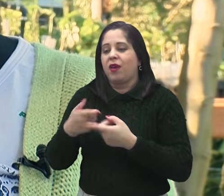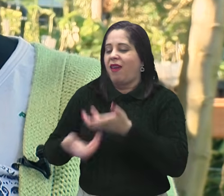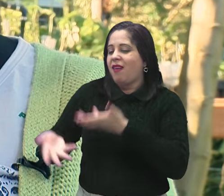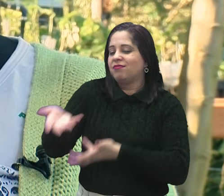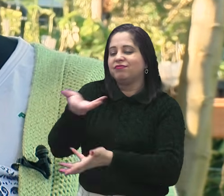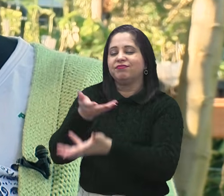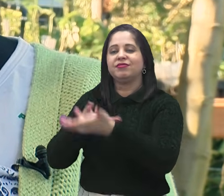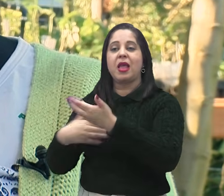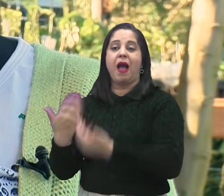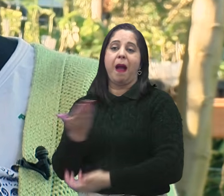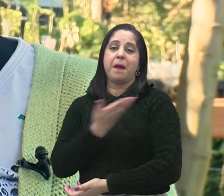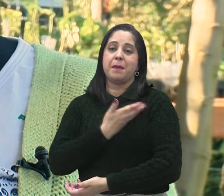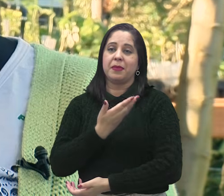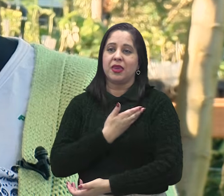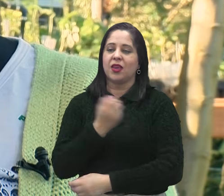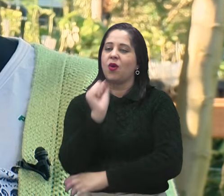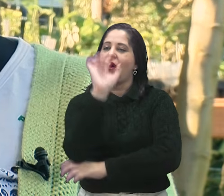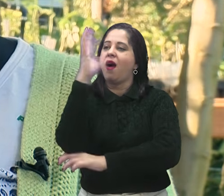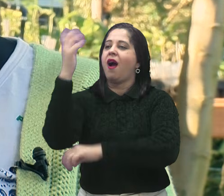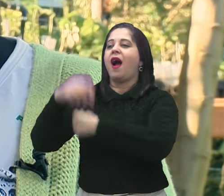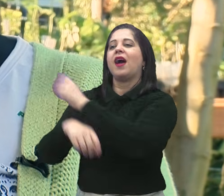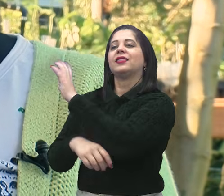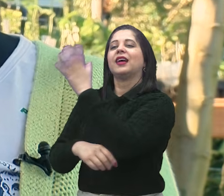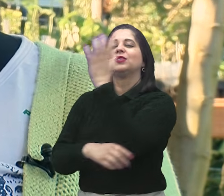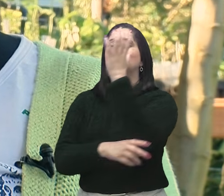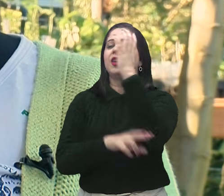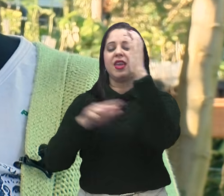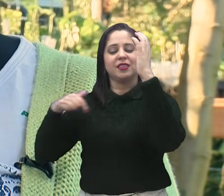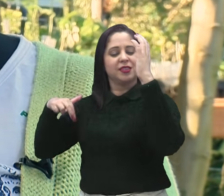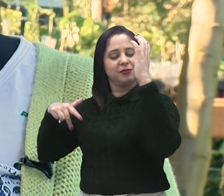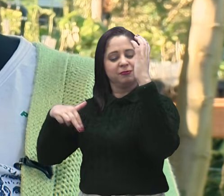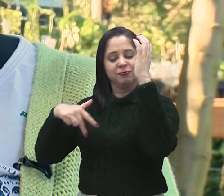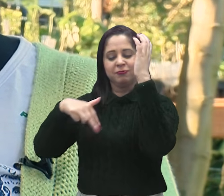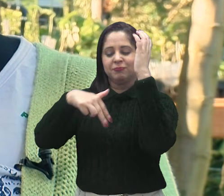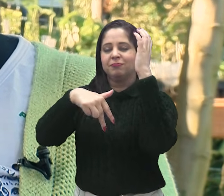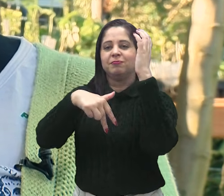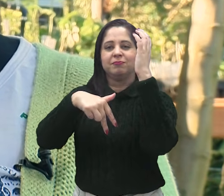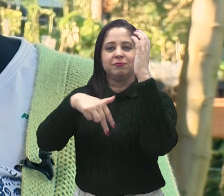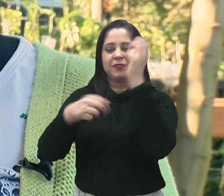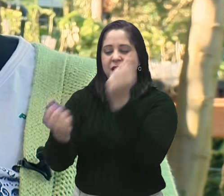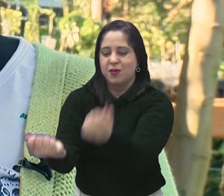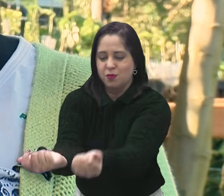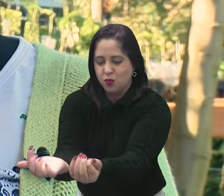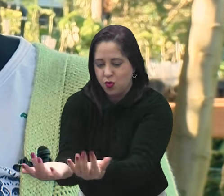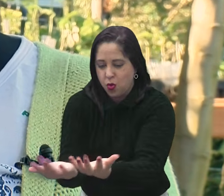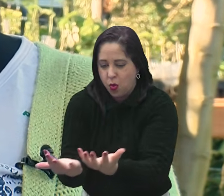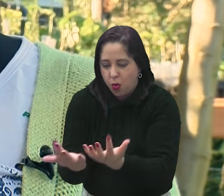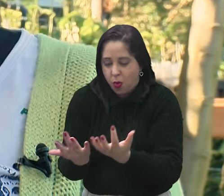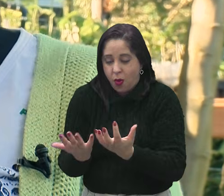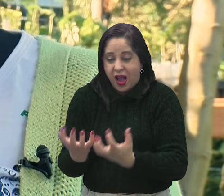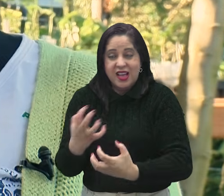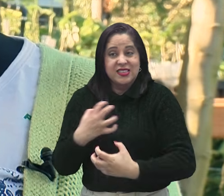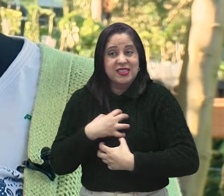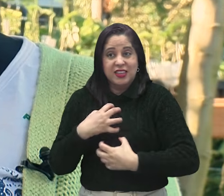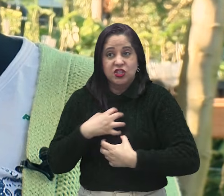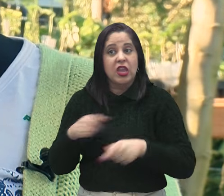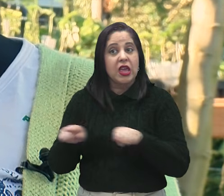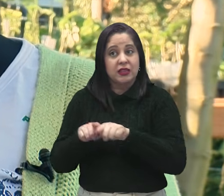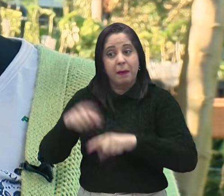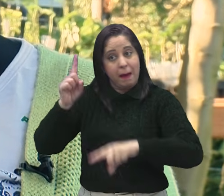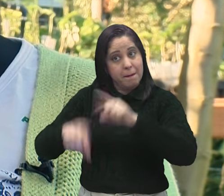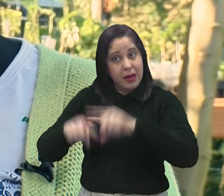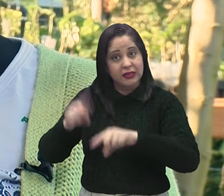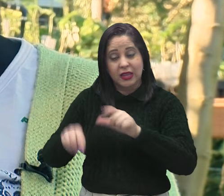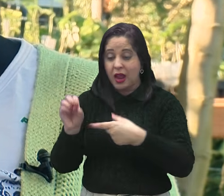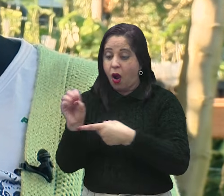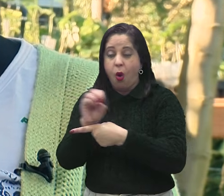a natureza, com a terra, com as plantas, até mesmo com material orgânico, que iria para o